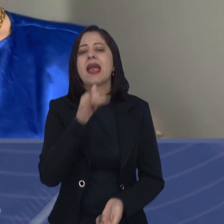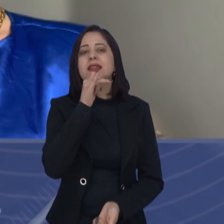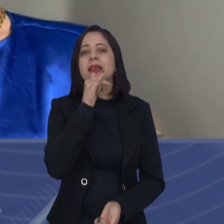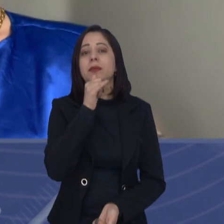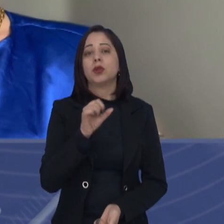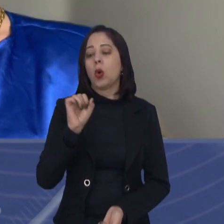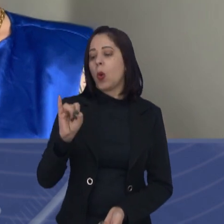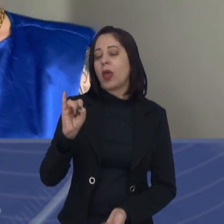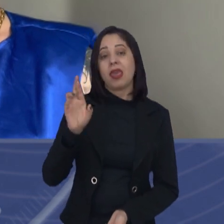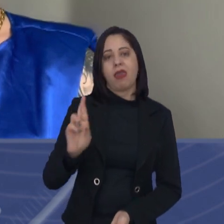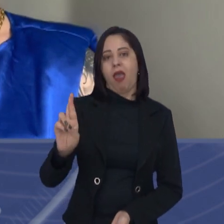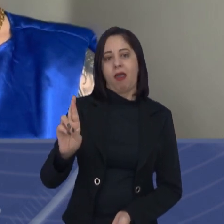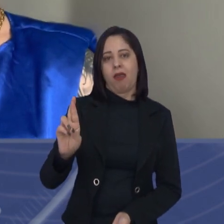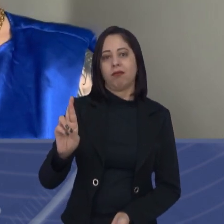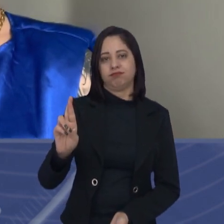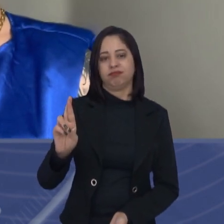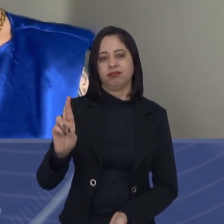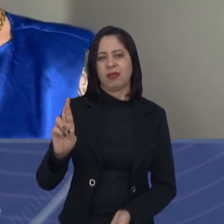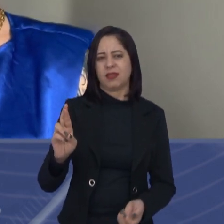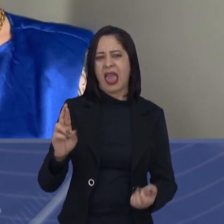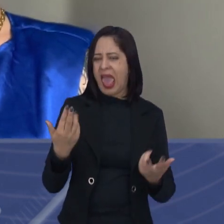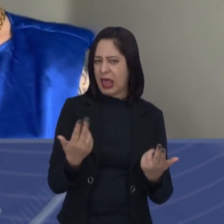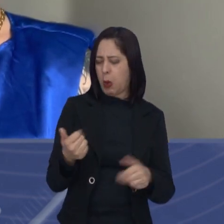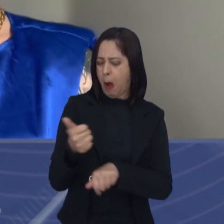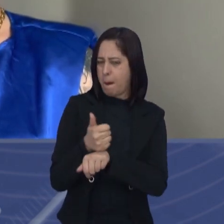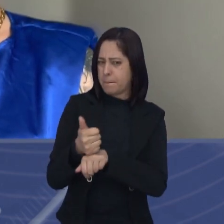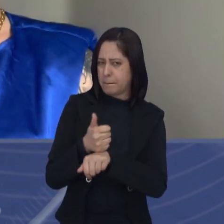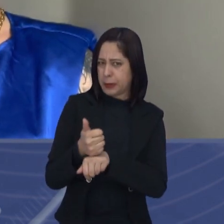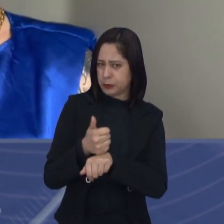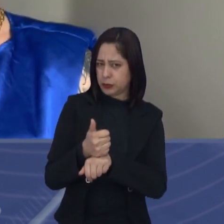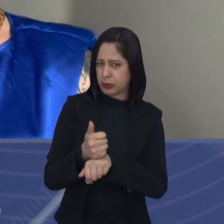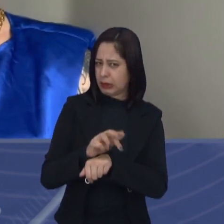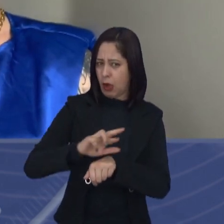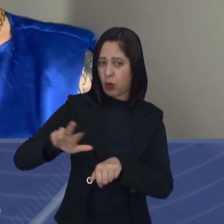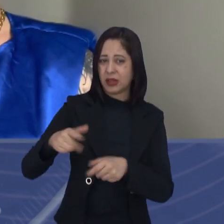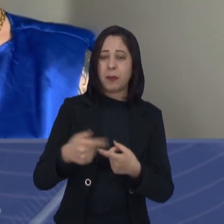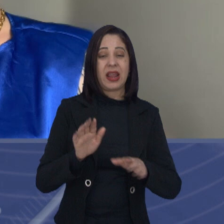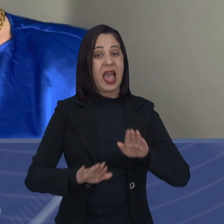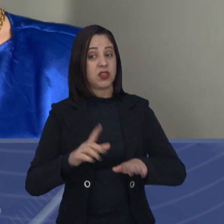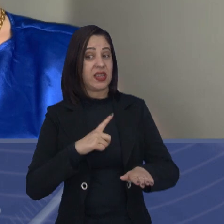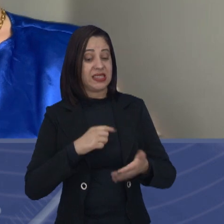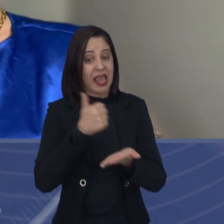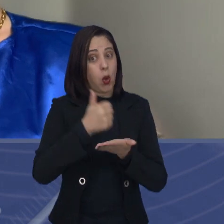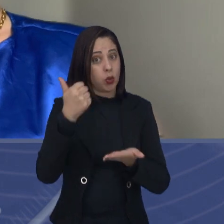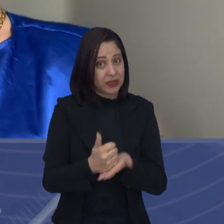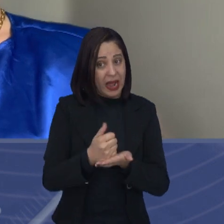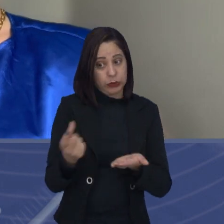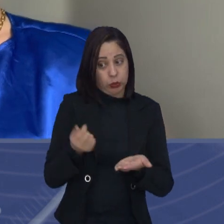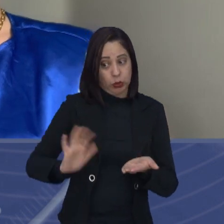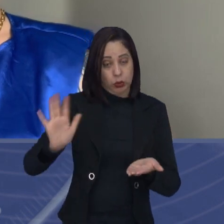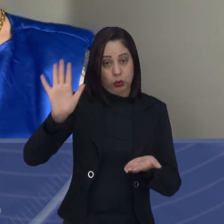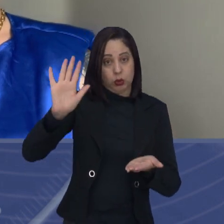de um influencer? É semelhante a outras profissões, né? Porque muitas vezes tem contratos com valores muito altos. Como